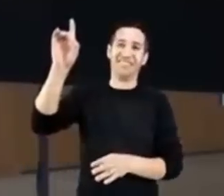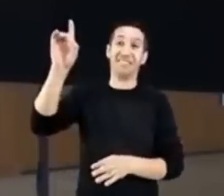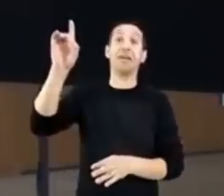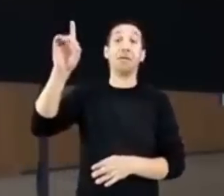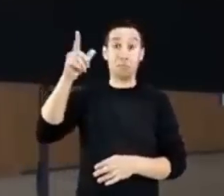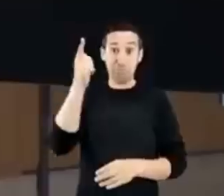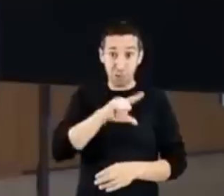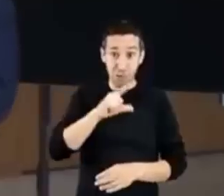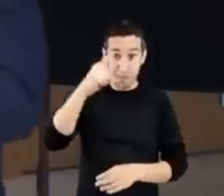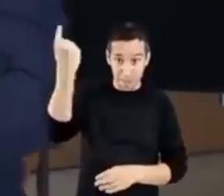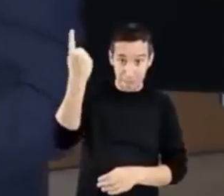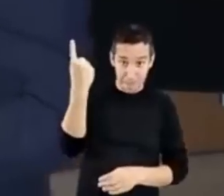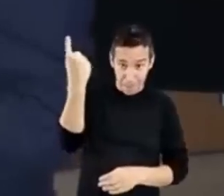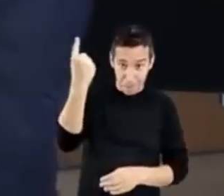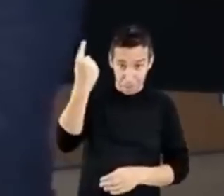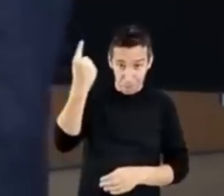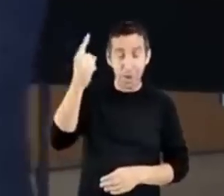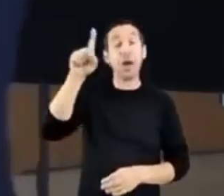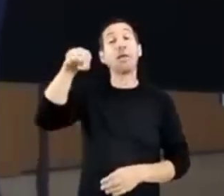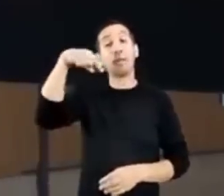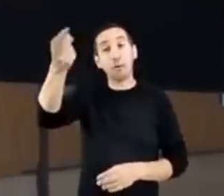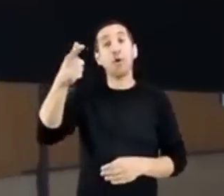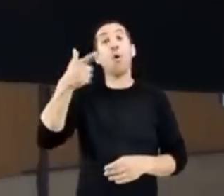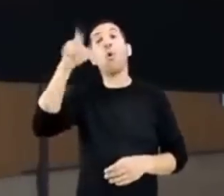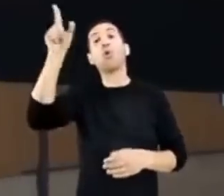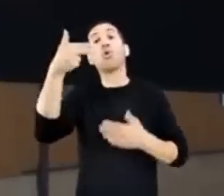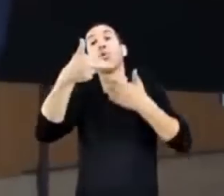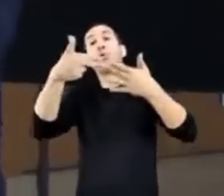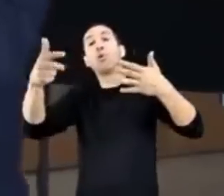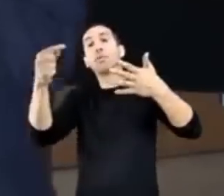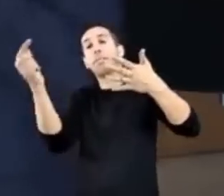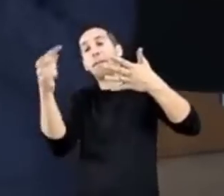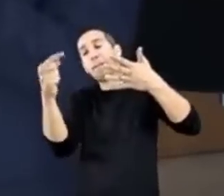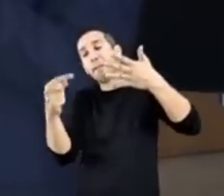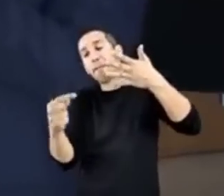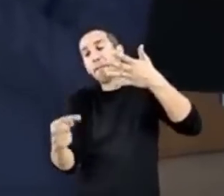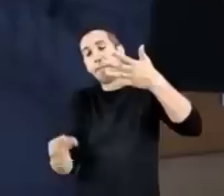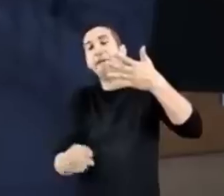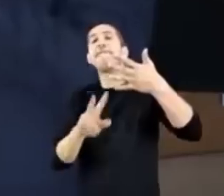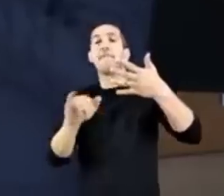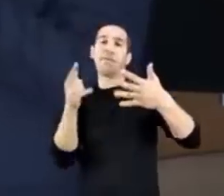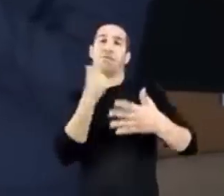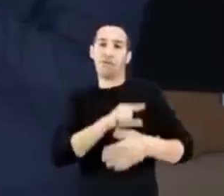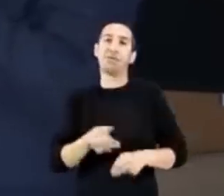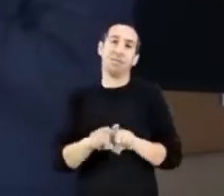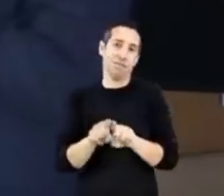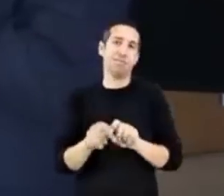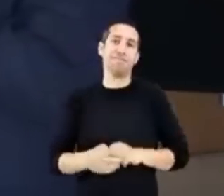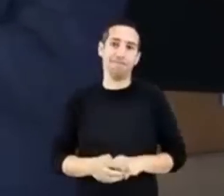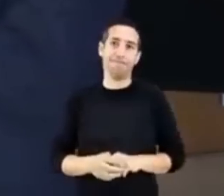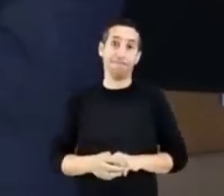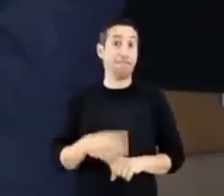aqui só uma outra reflexão para ir e formando um corpo formando uma uma mensagem